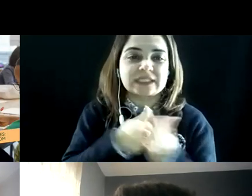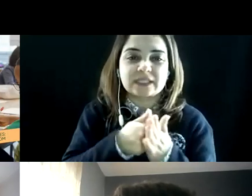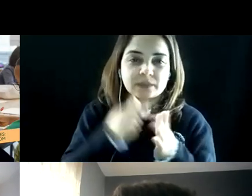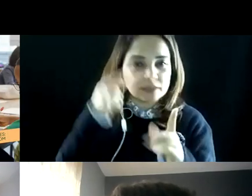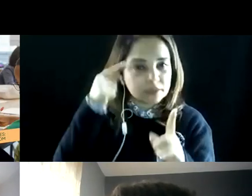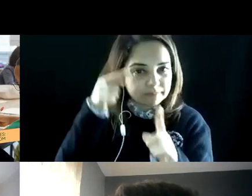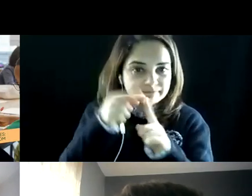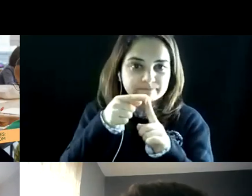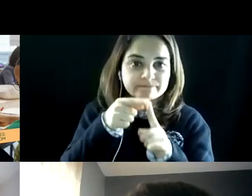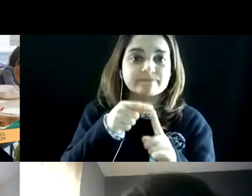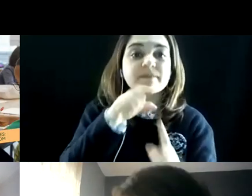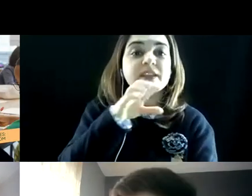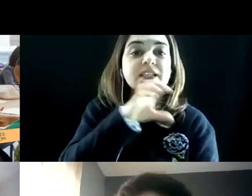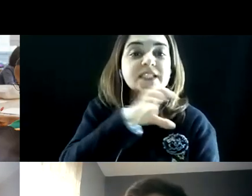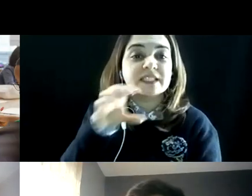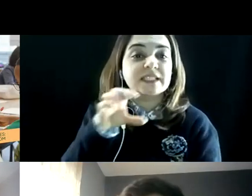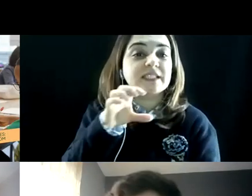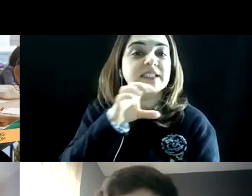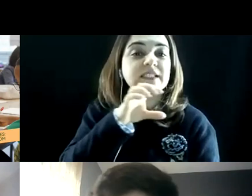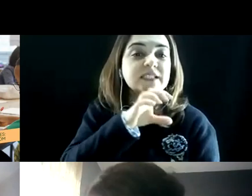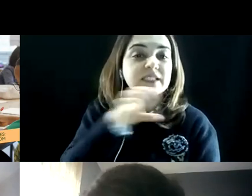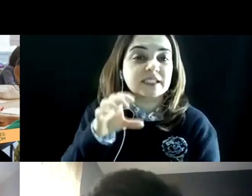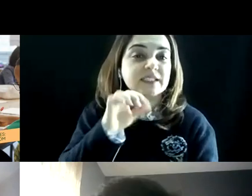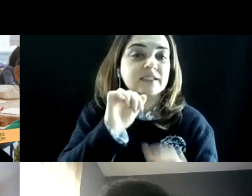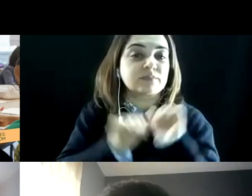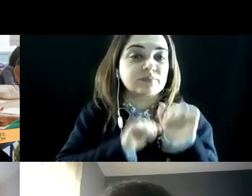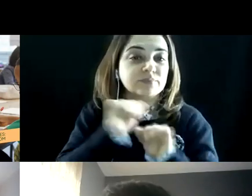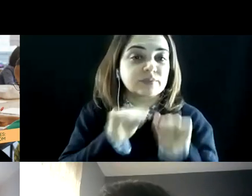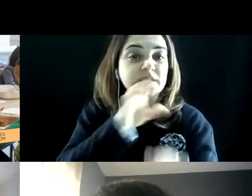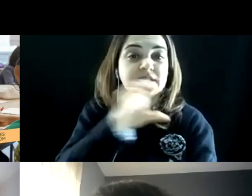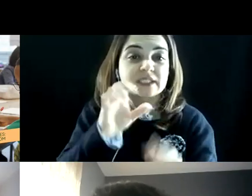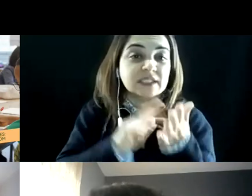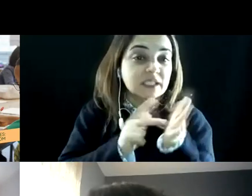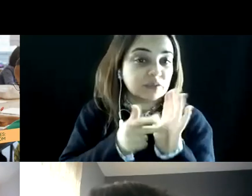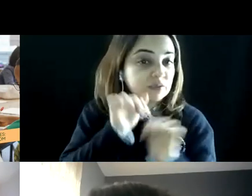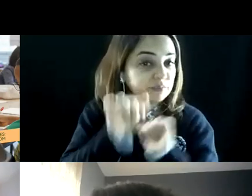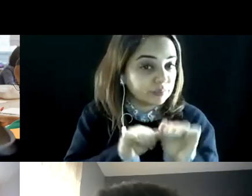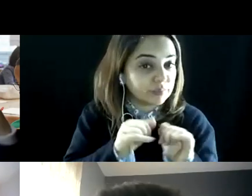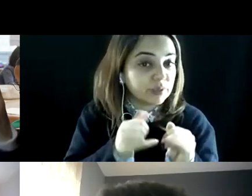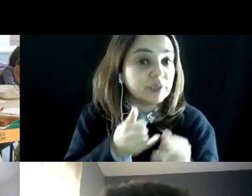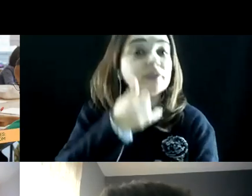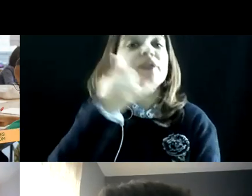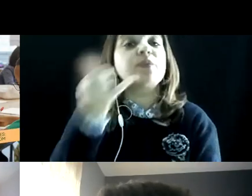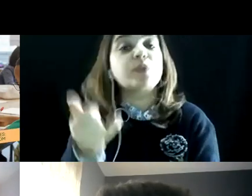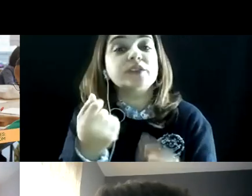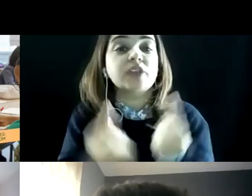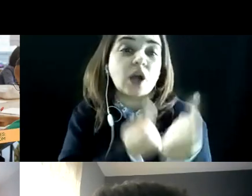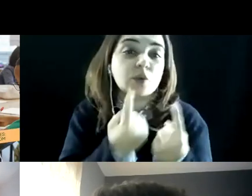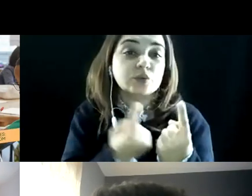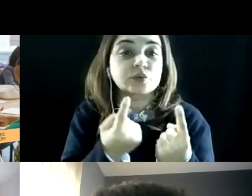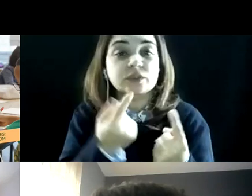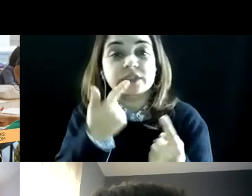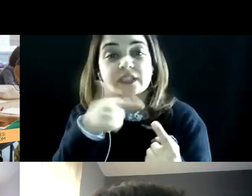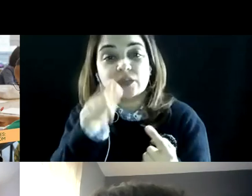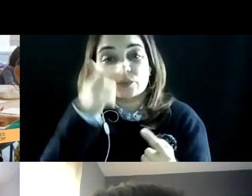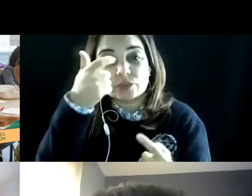para as científico-humanísticas, as ciências e as tecnologias, depois uns para os humanísticos e